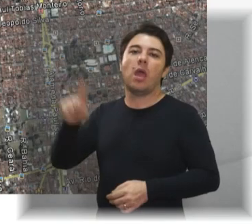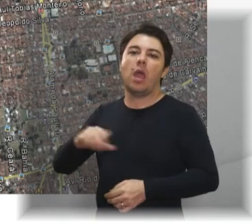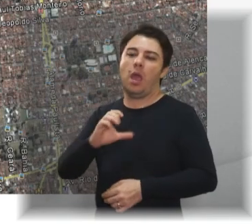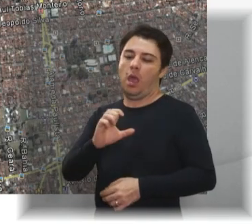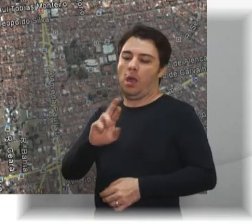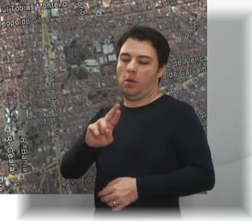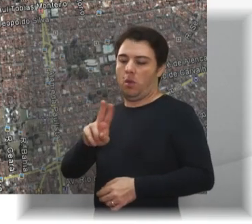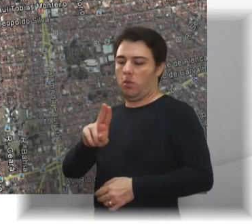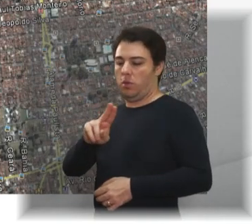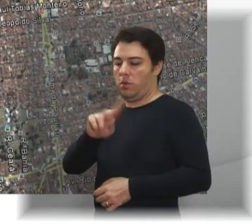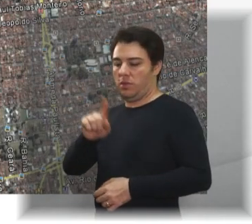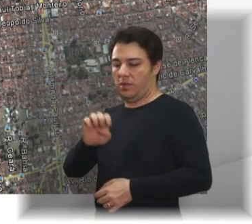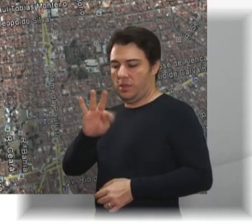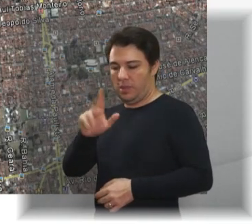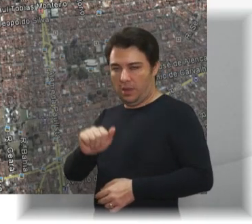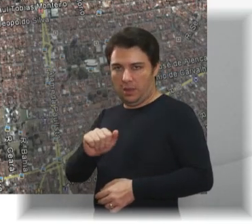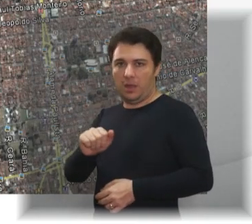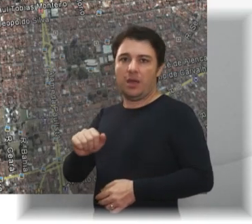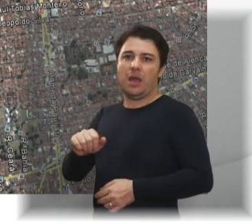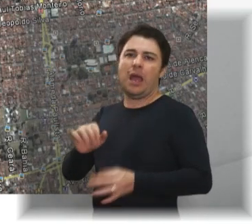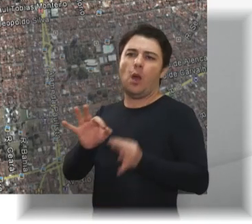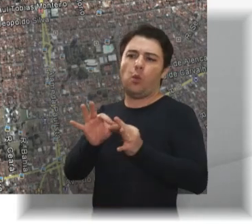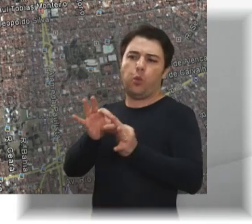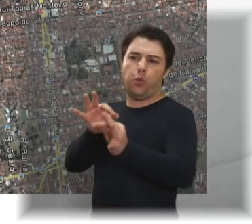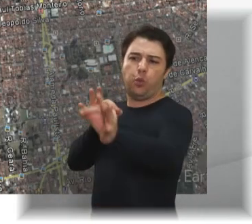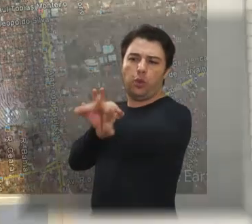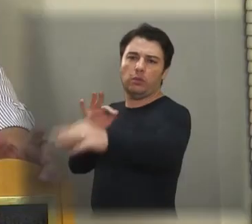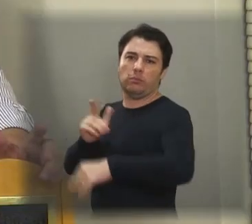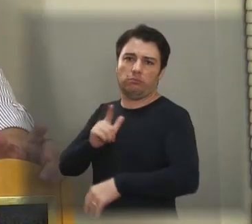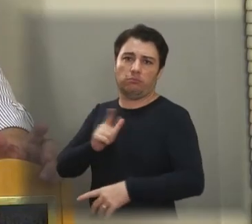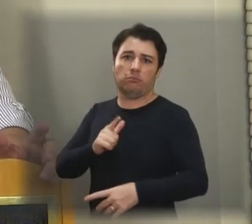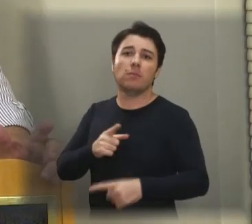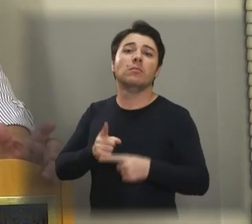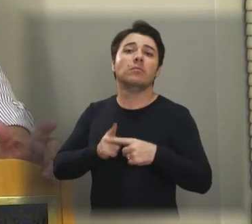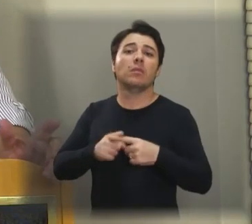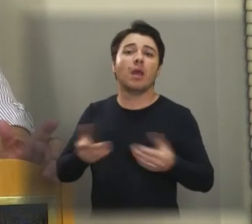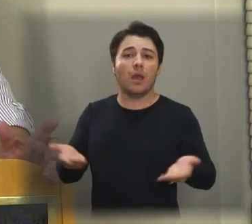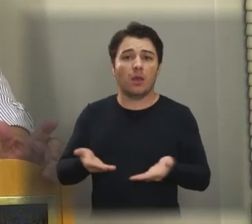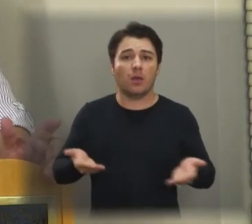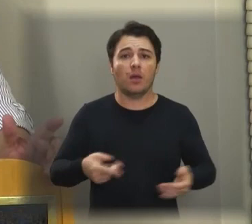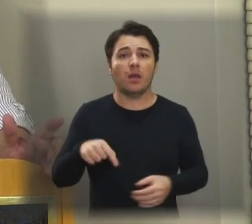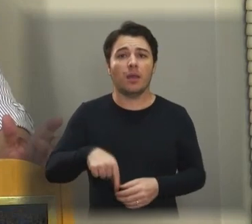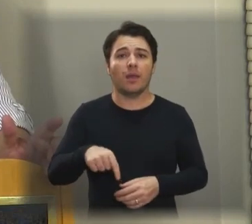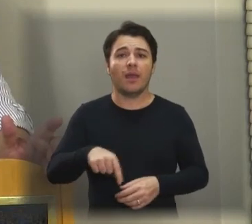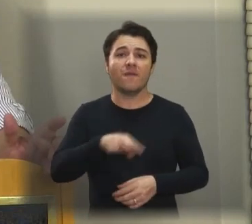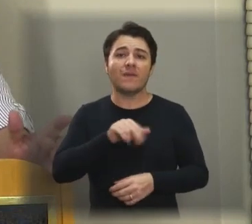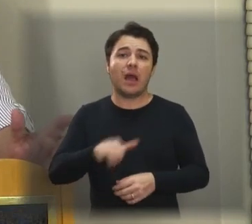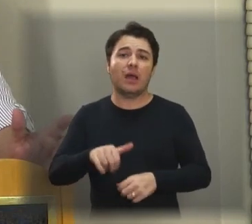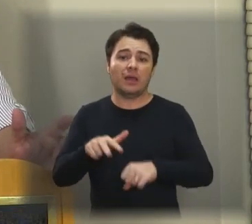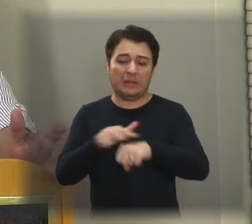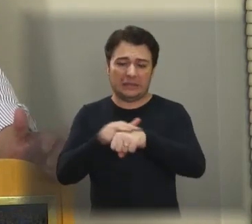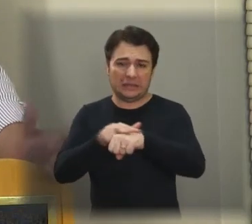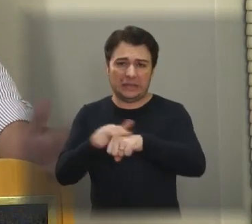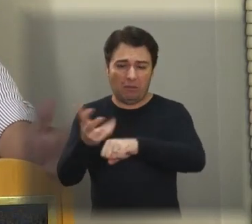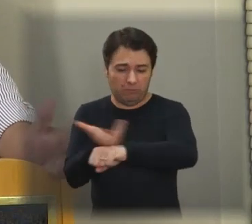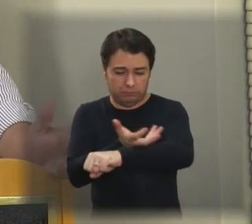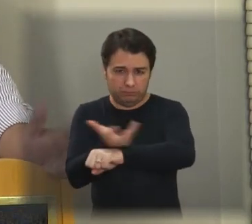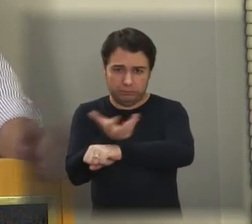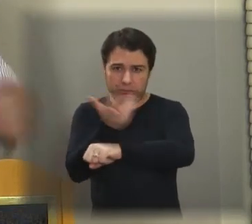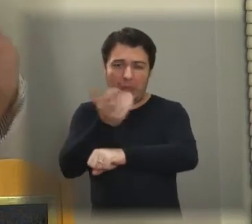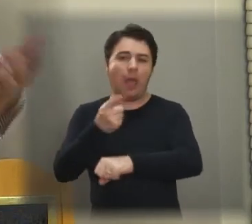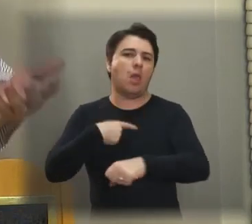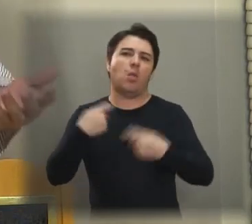é cruzeta é mais longa e quando a gente compacta melhora também porque mesmo tendo vegetação a intervenção é menor que eu não preciso tá